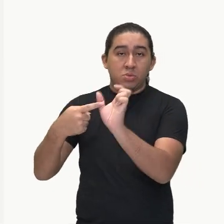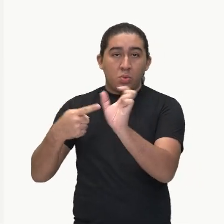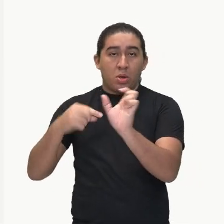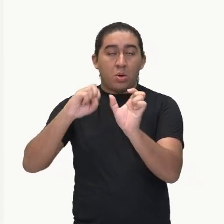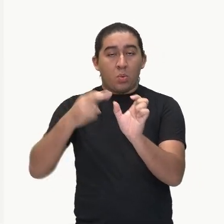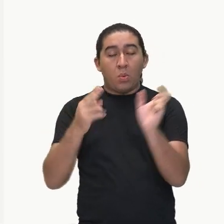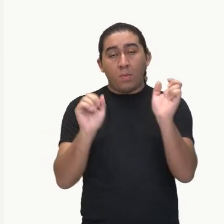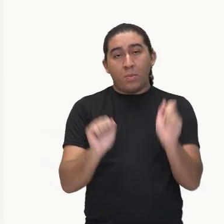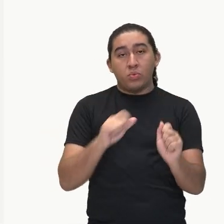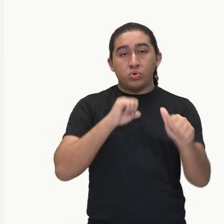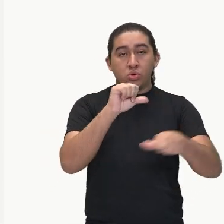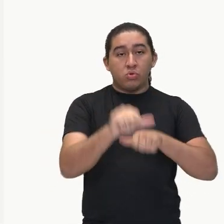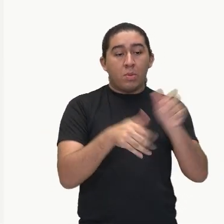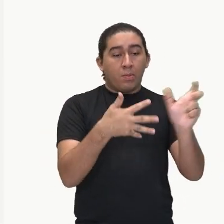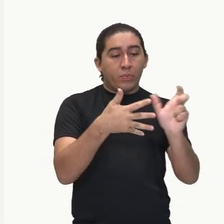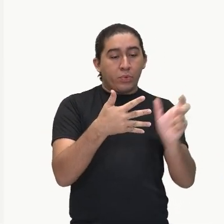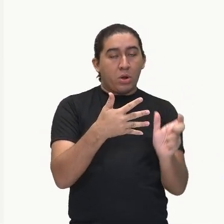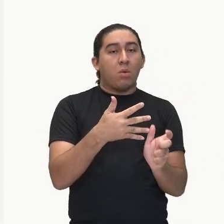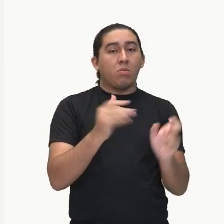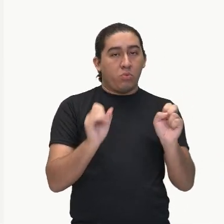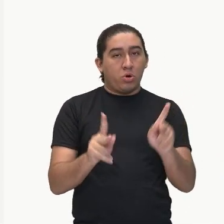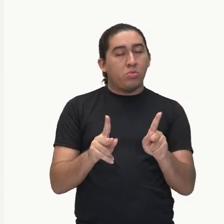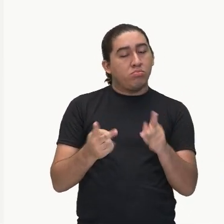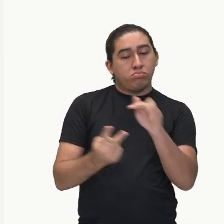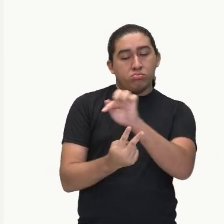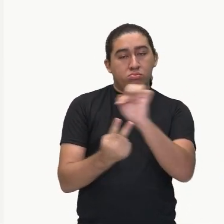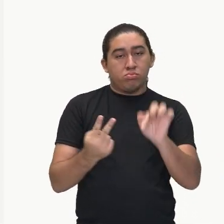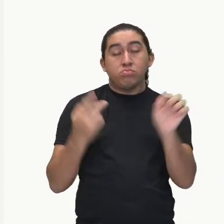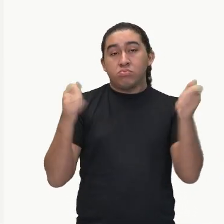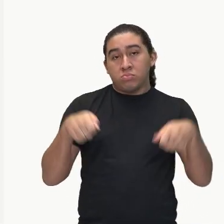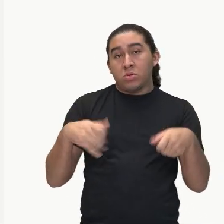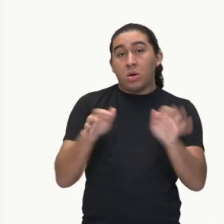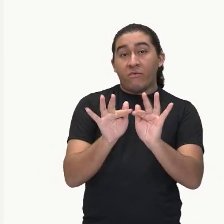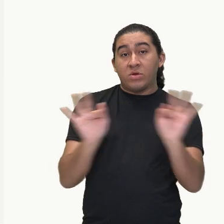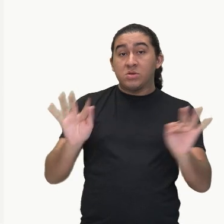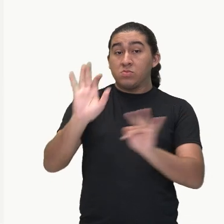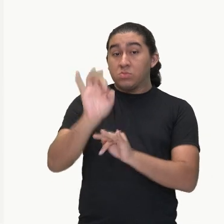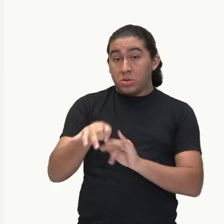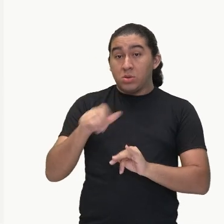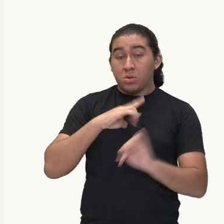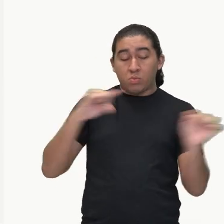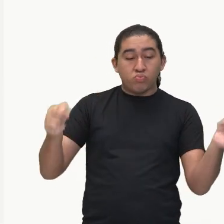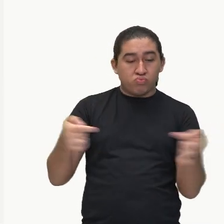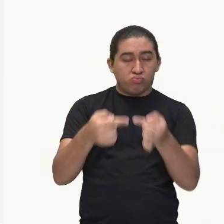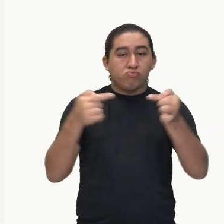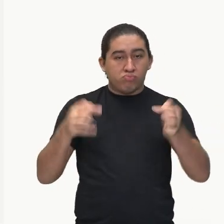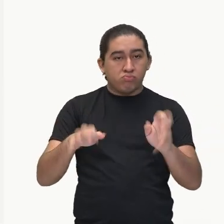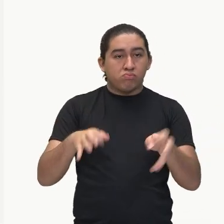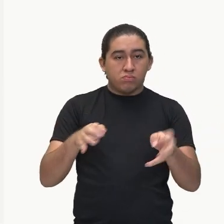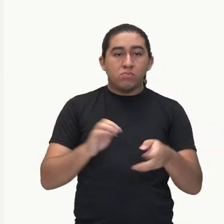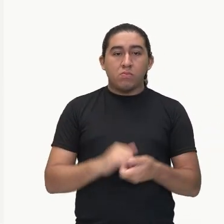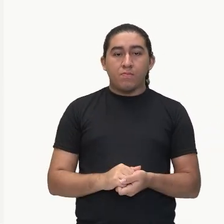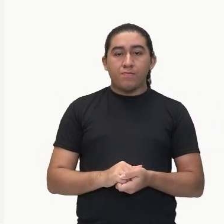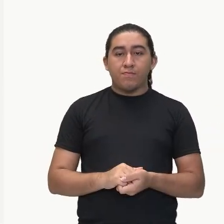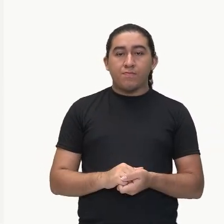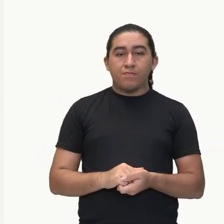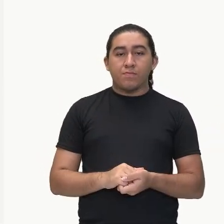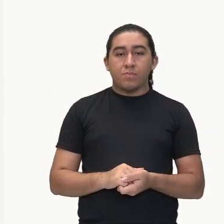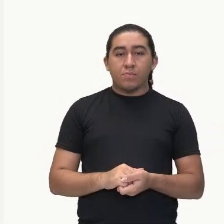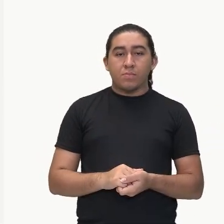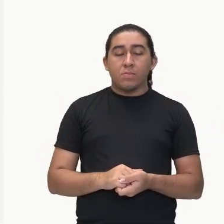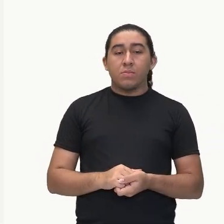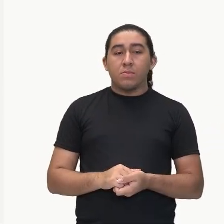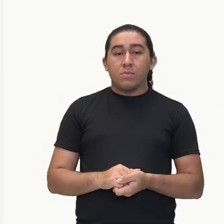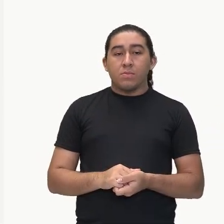para o plural, tá? Então, olha, esse aqui cumpriu, concordou com essa